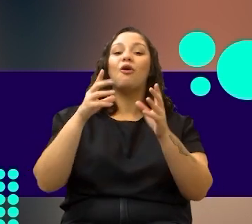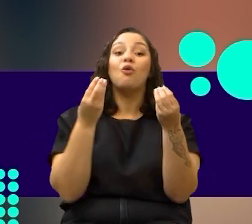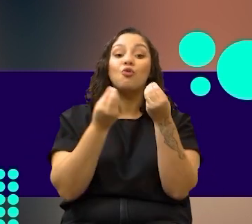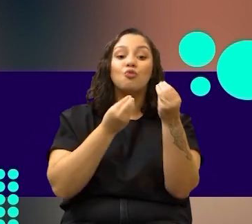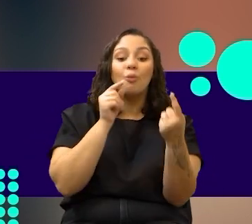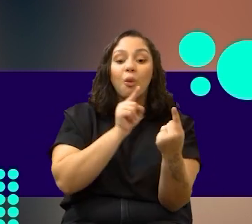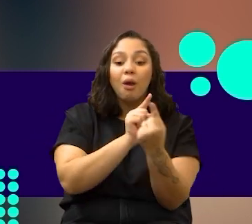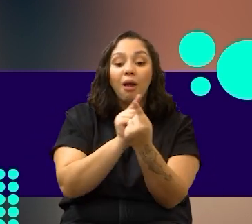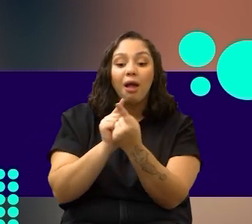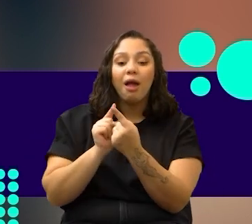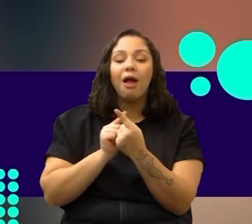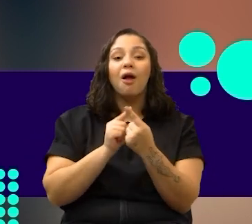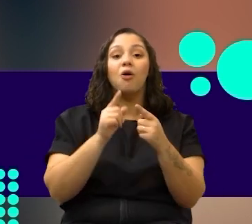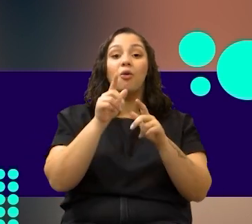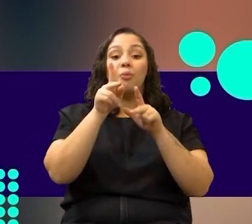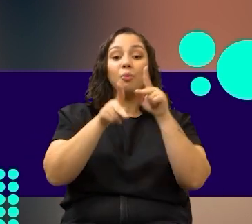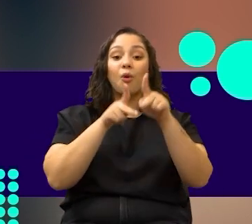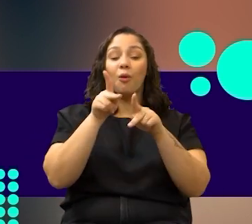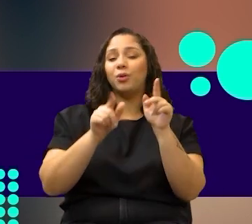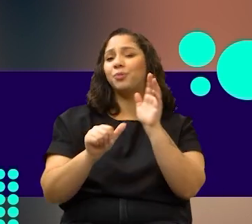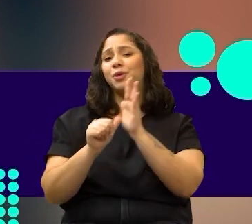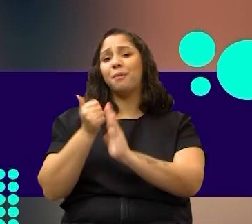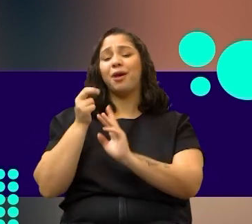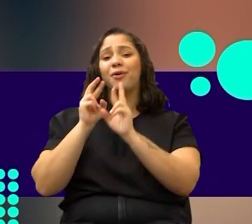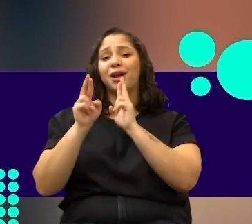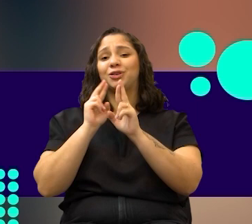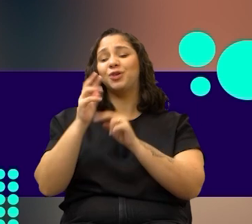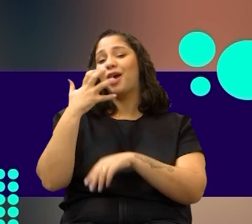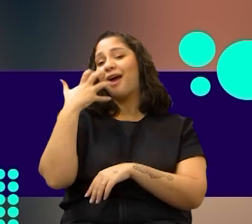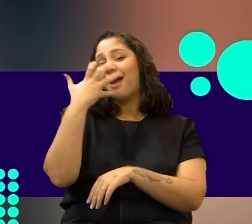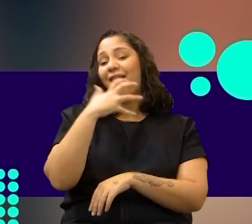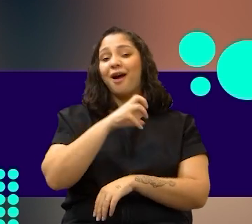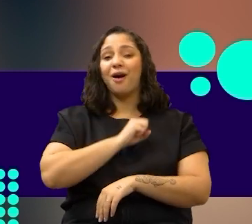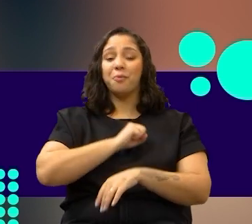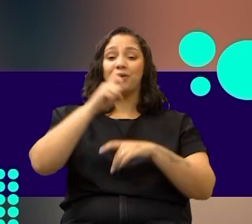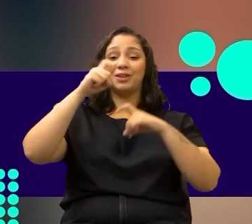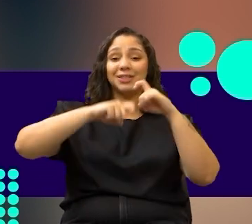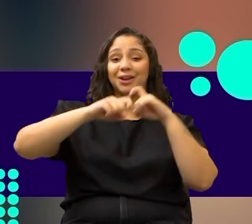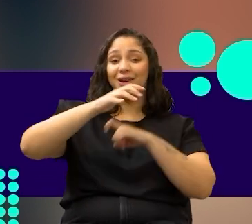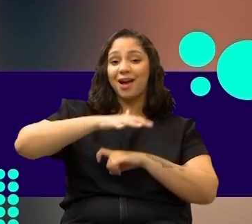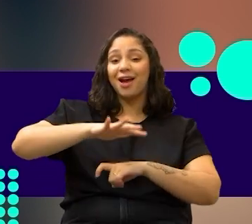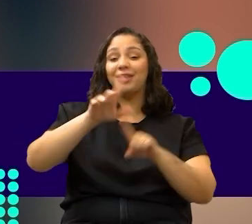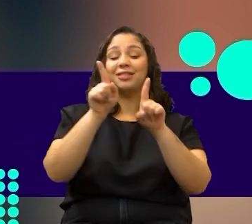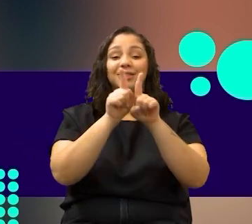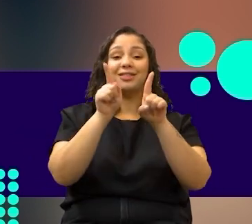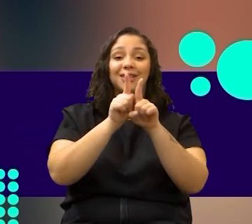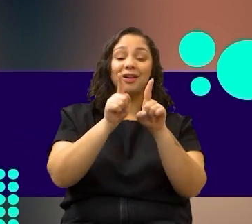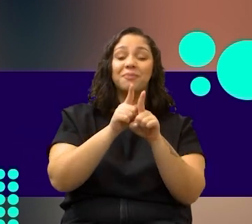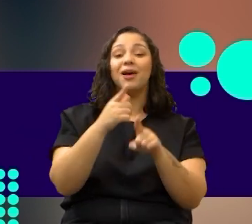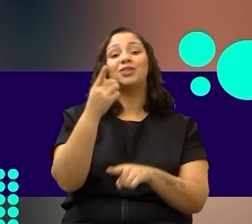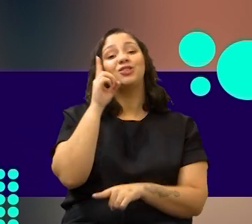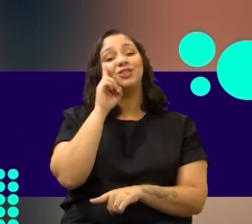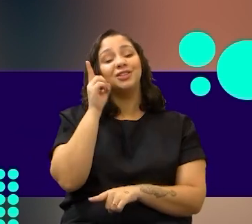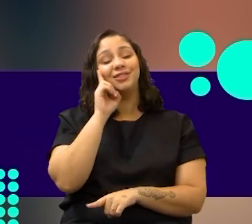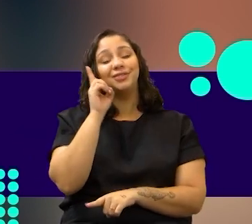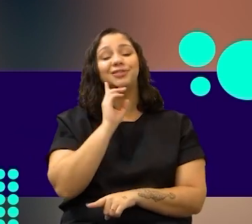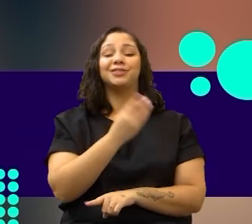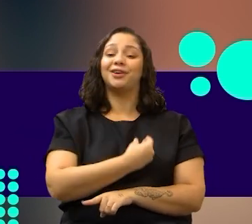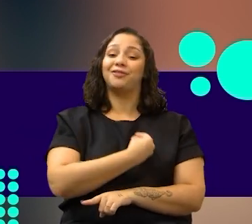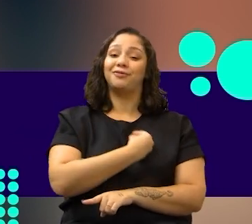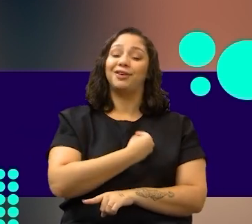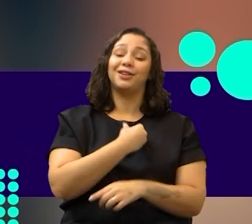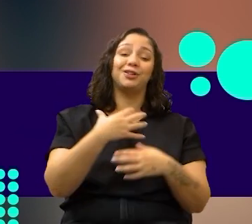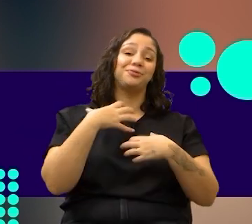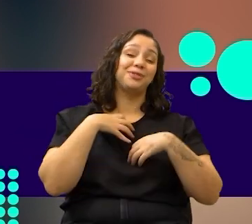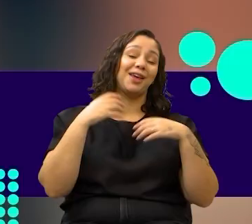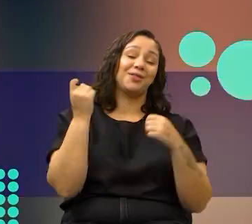realidade do público, falando sobre os primeiros relacionamentos amorosos, sexualidade e as relações cotidianas de